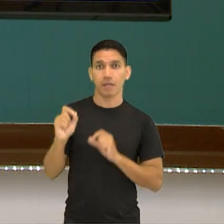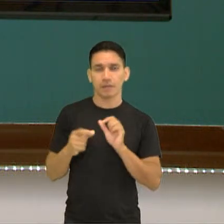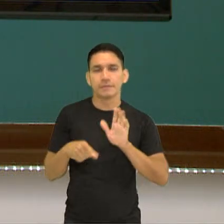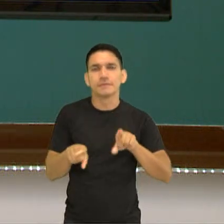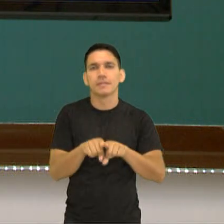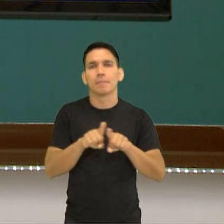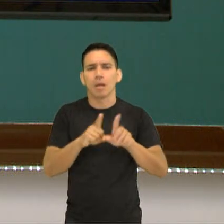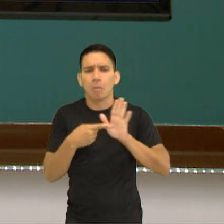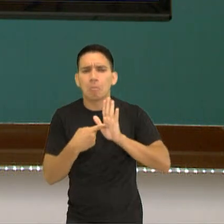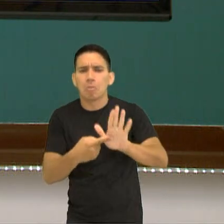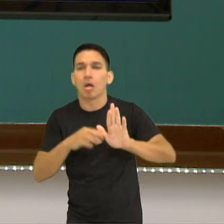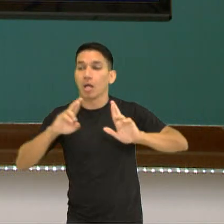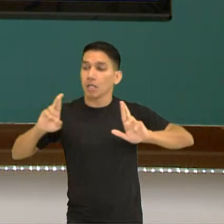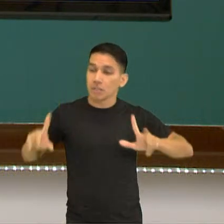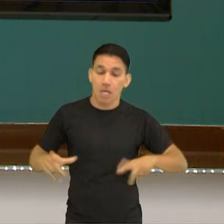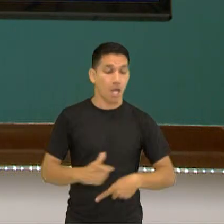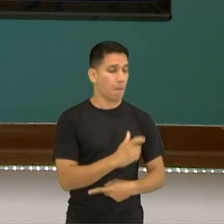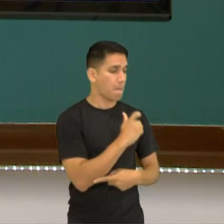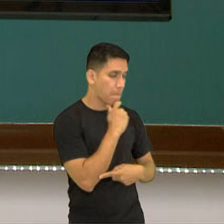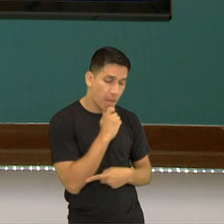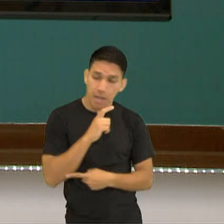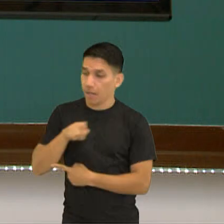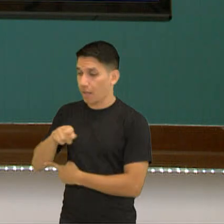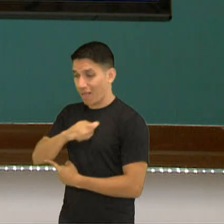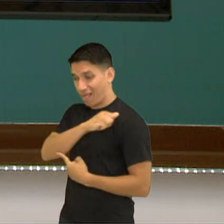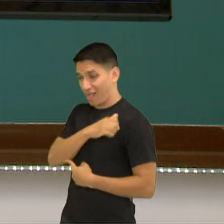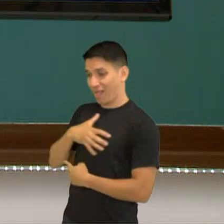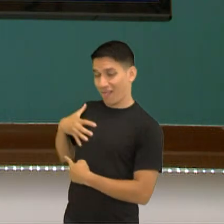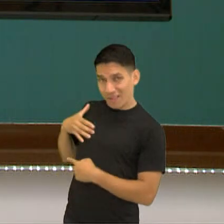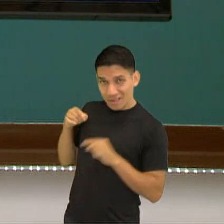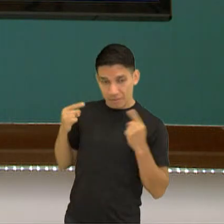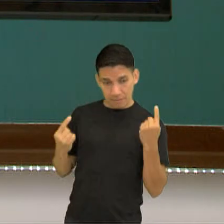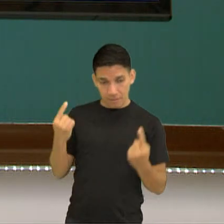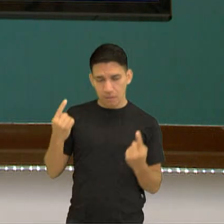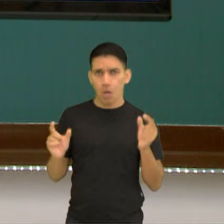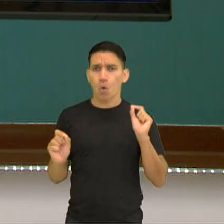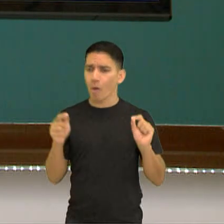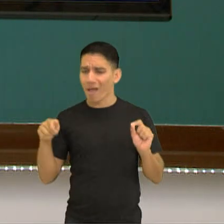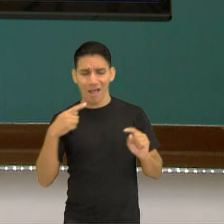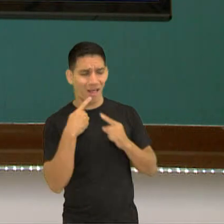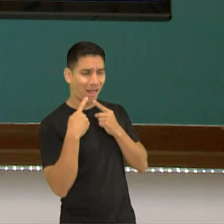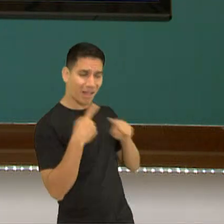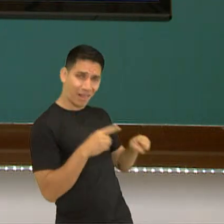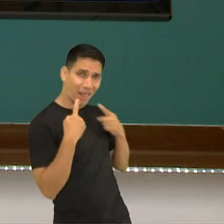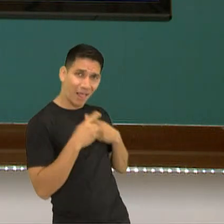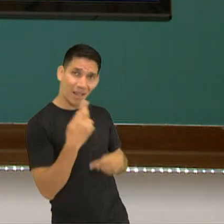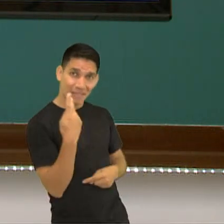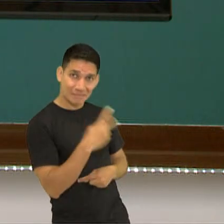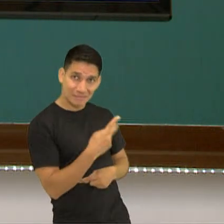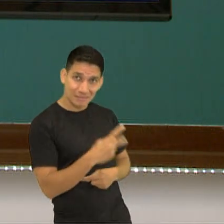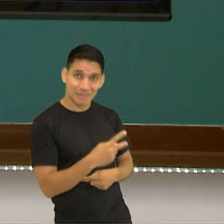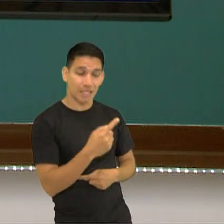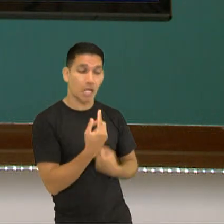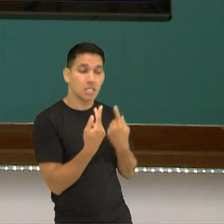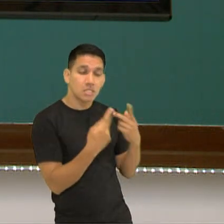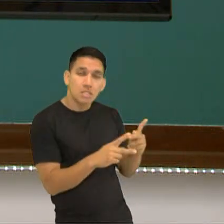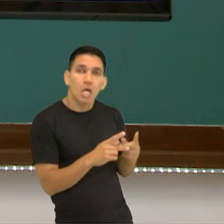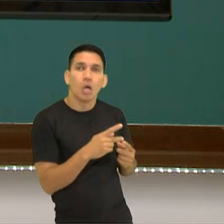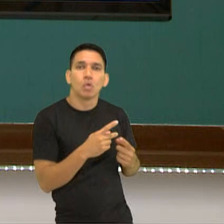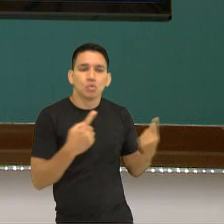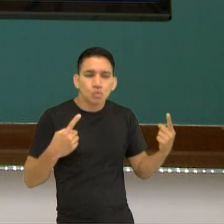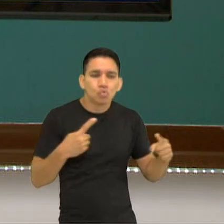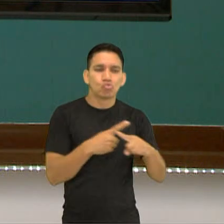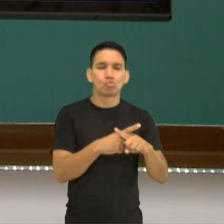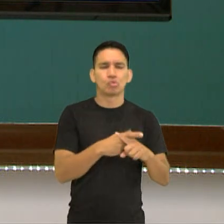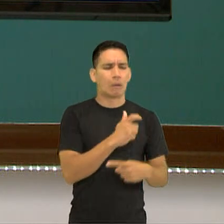né, Platão e Aristóteles, as críticas que Aristóteles faz a essa distinção ao